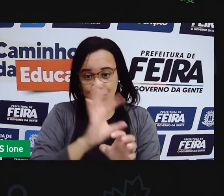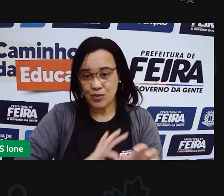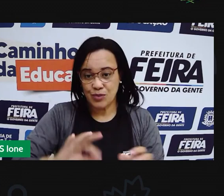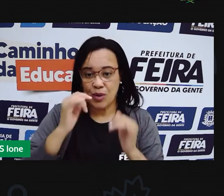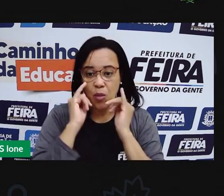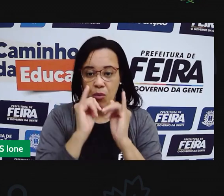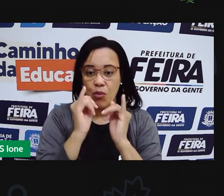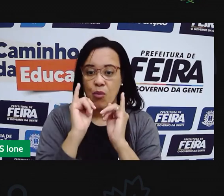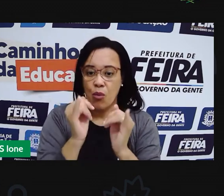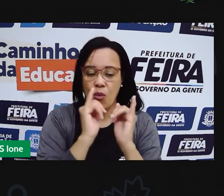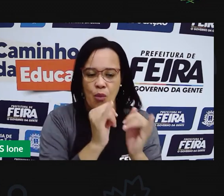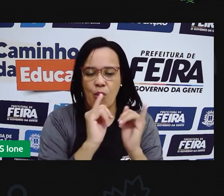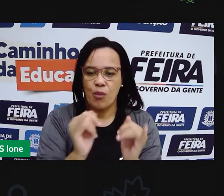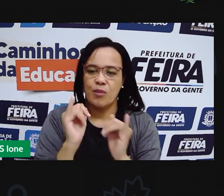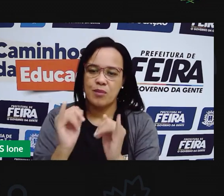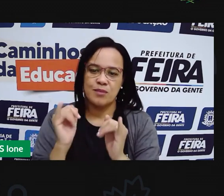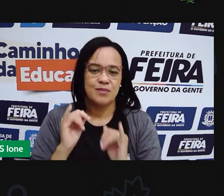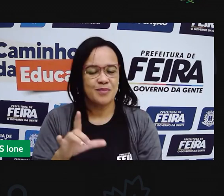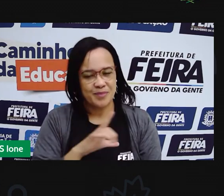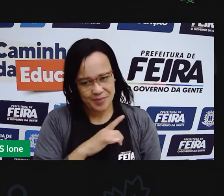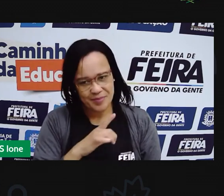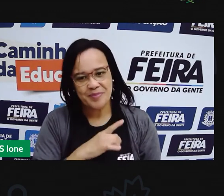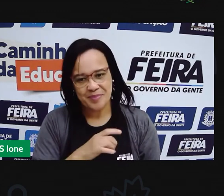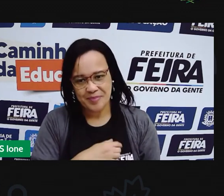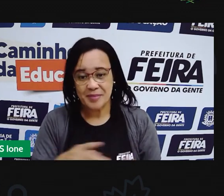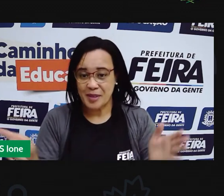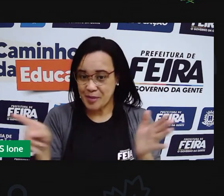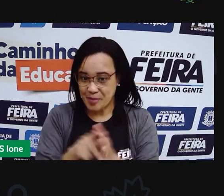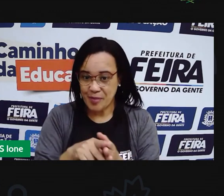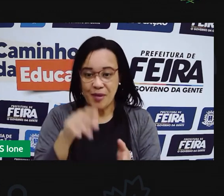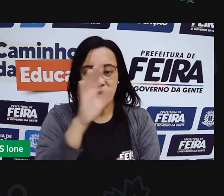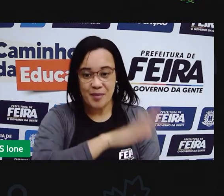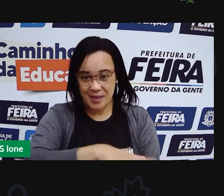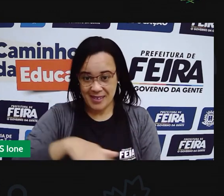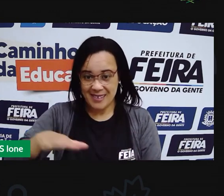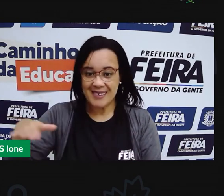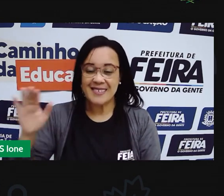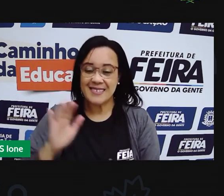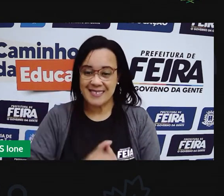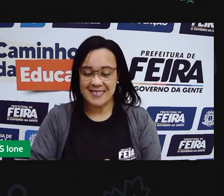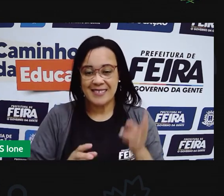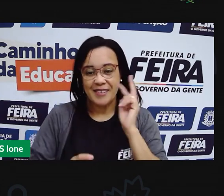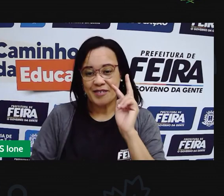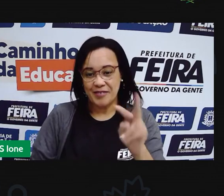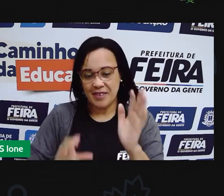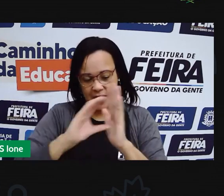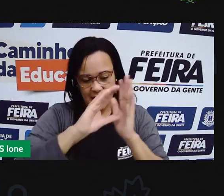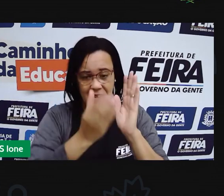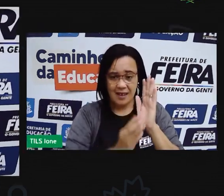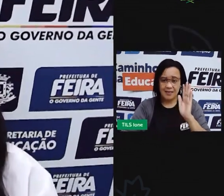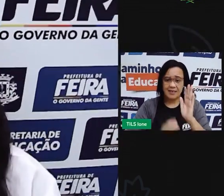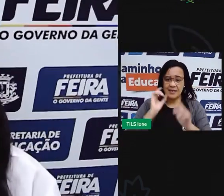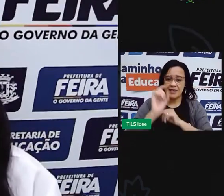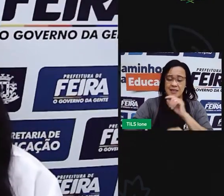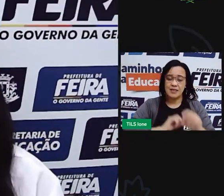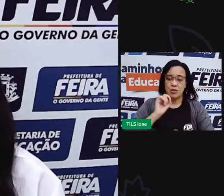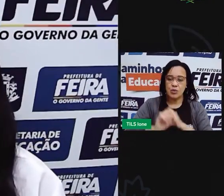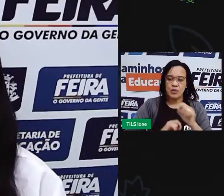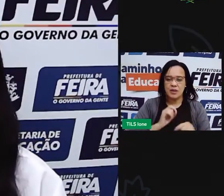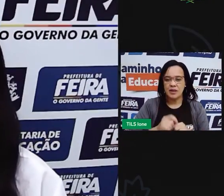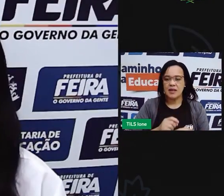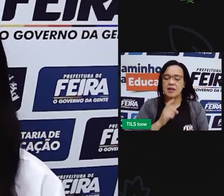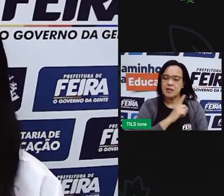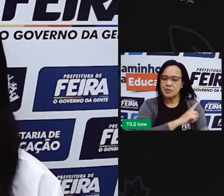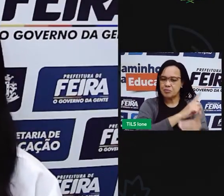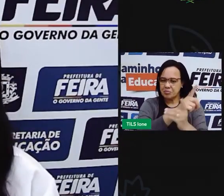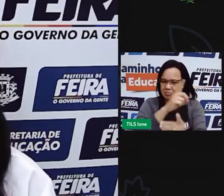dos contos da literatura infantil, vendo ali as características do que você encontra